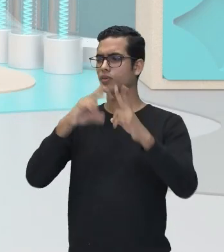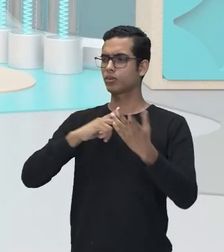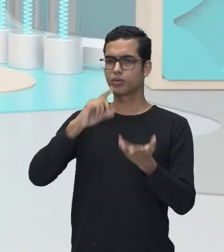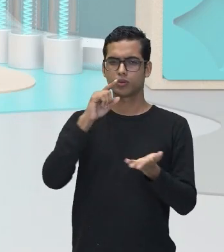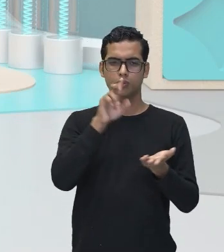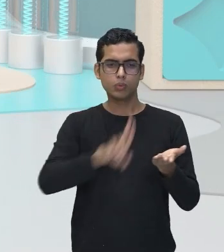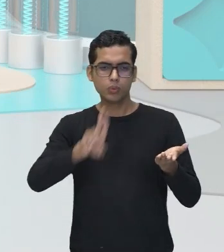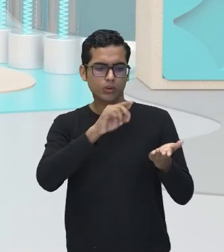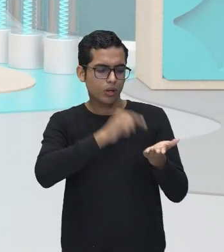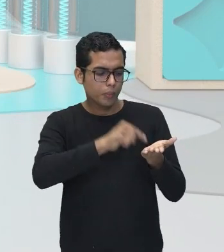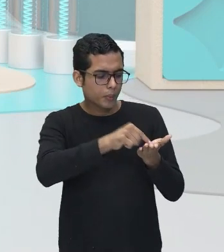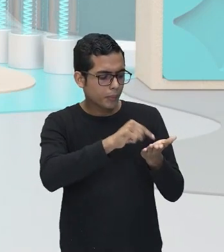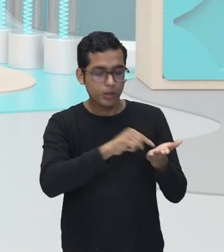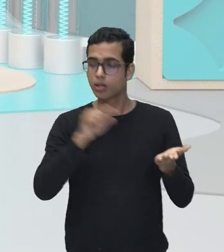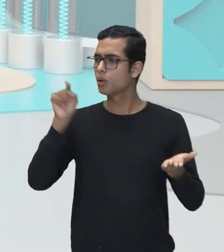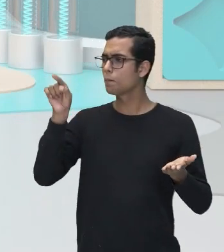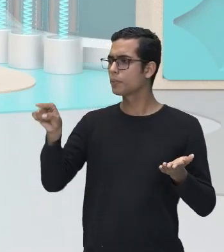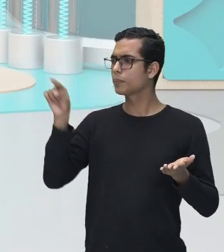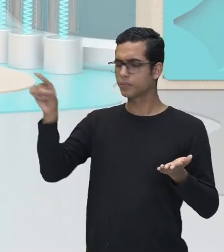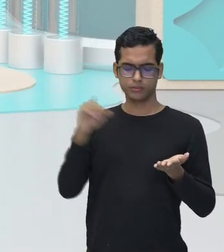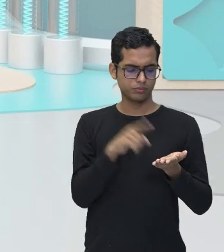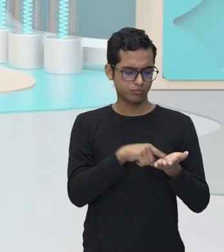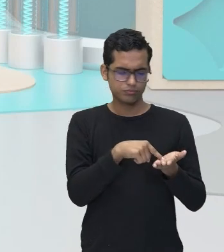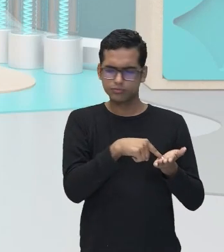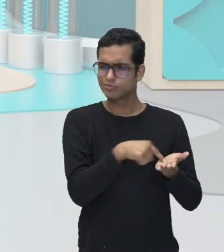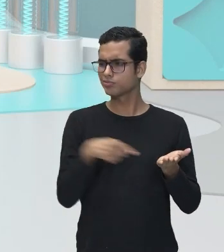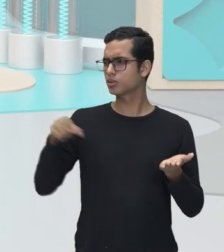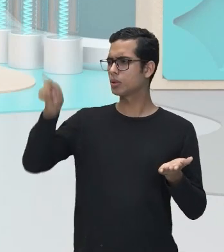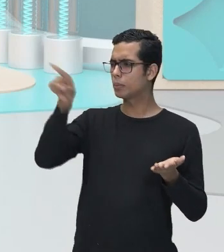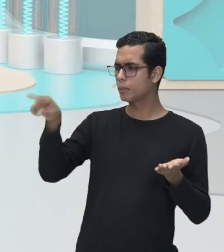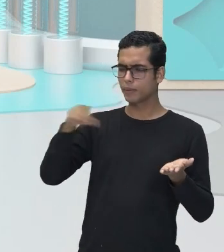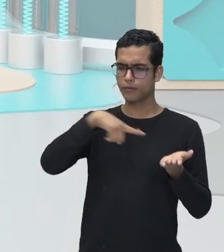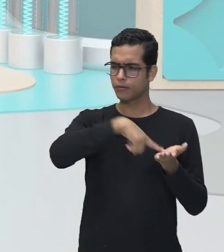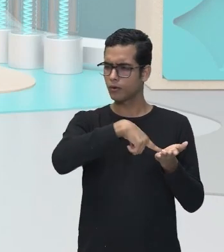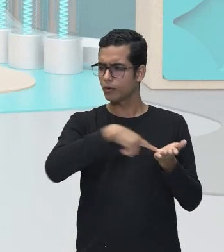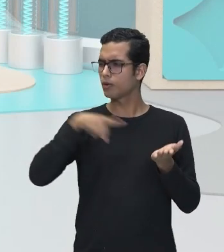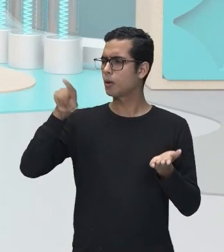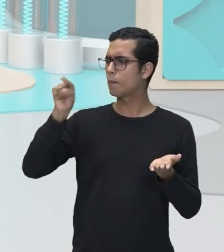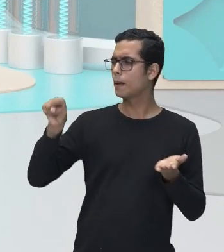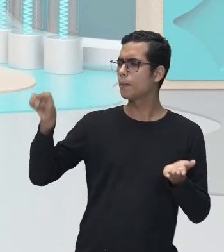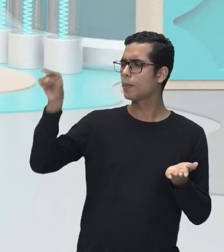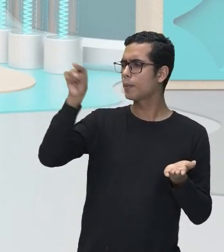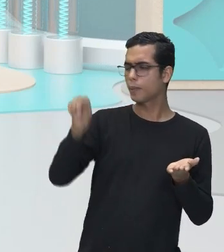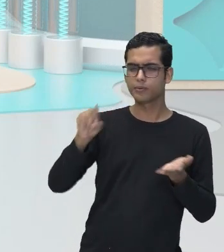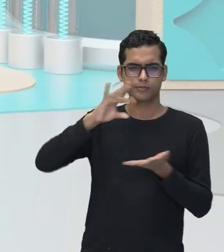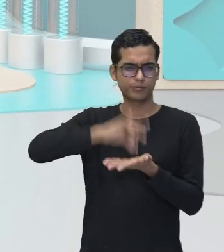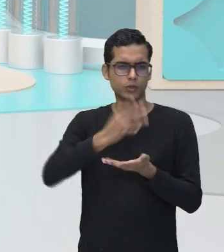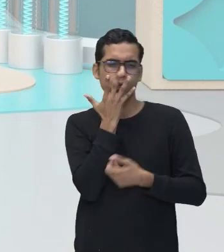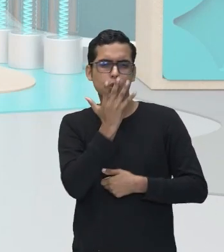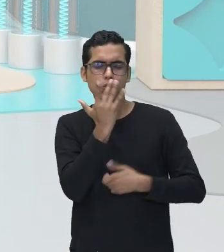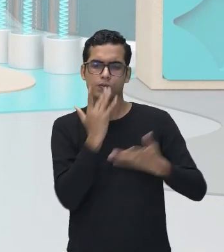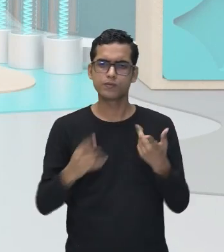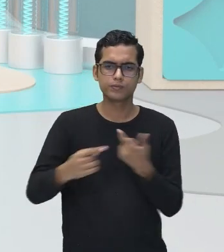coloridos, como vocês podem observar. Então, como o conceito